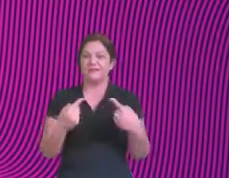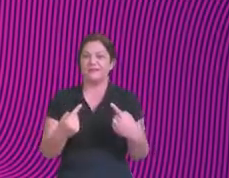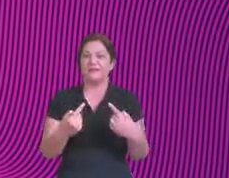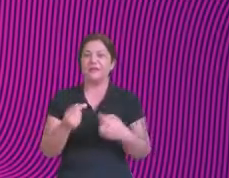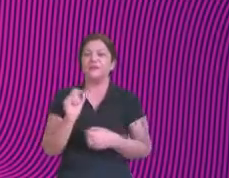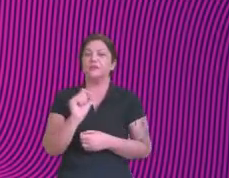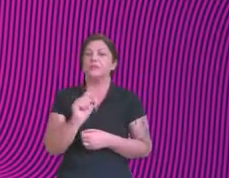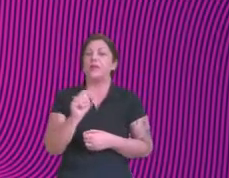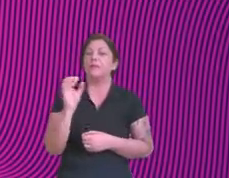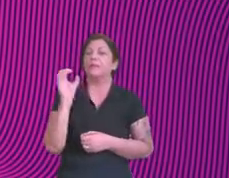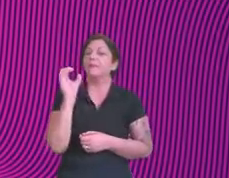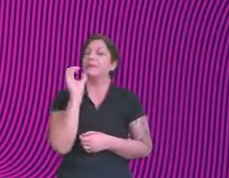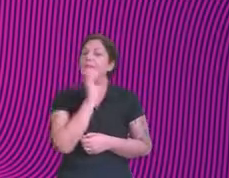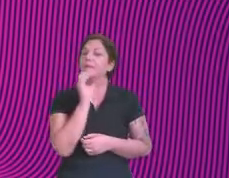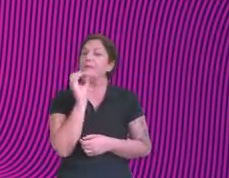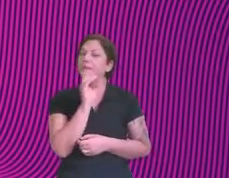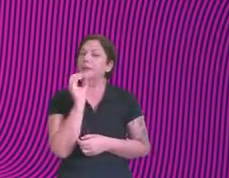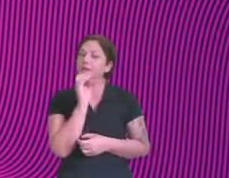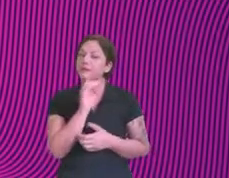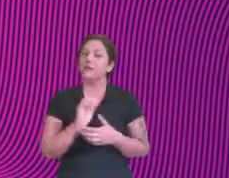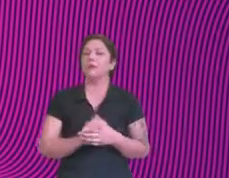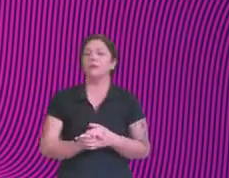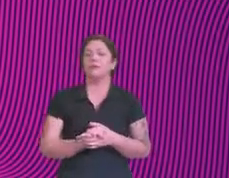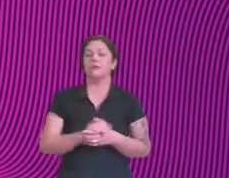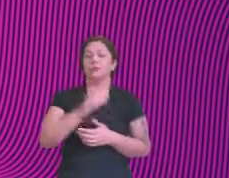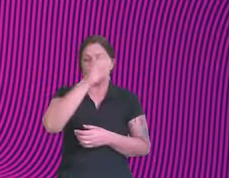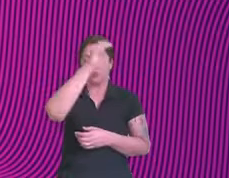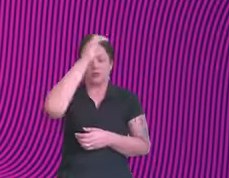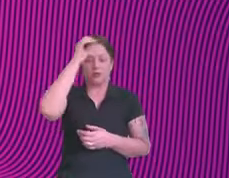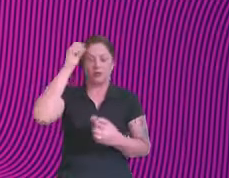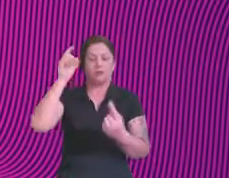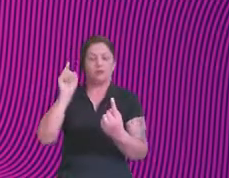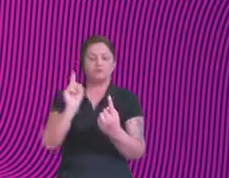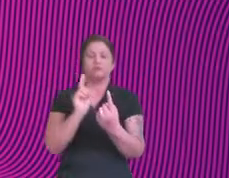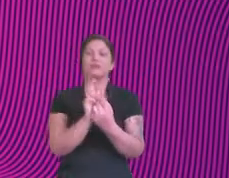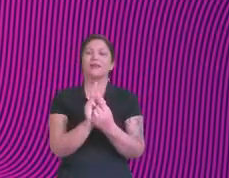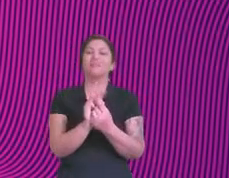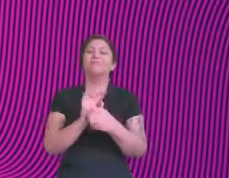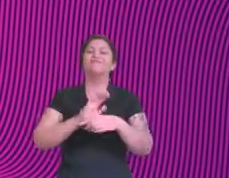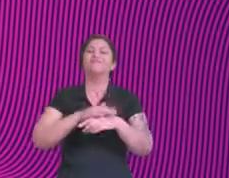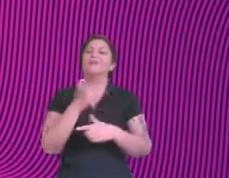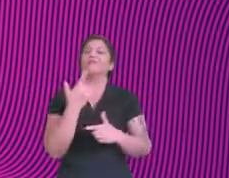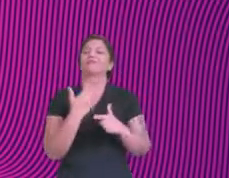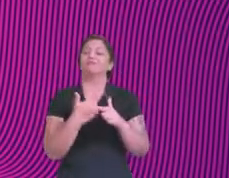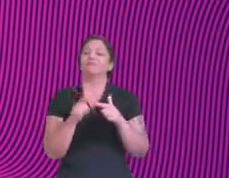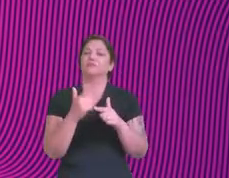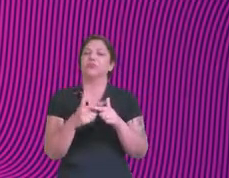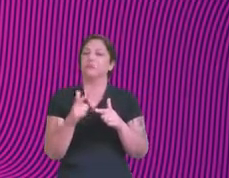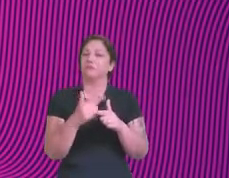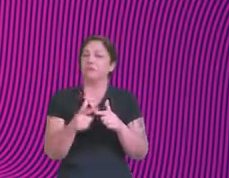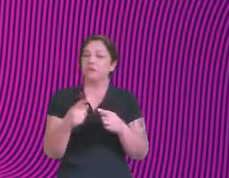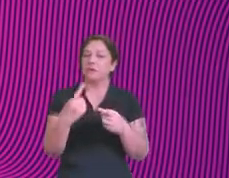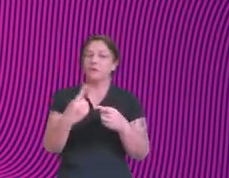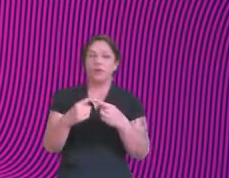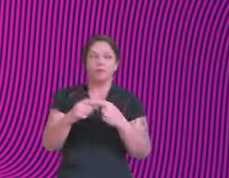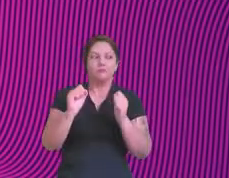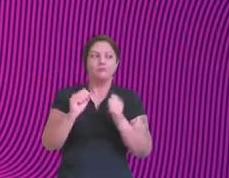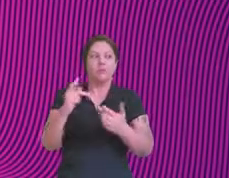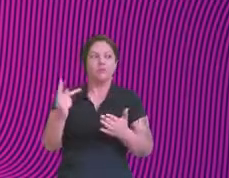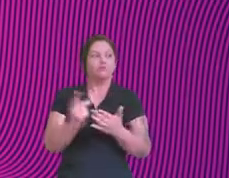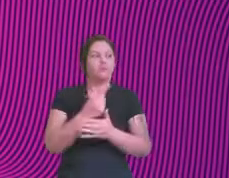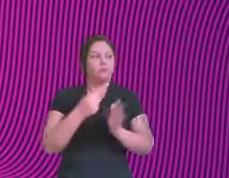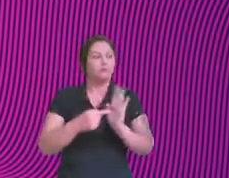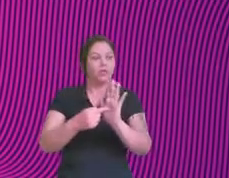mais rápida e às vezes o paciente também mais debilitado. Então, para estômago, parece que isso pode se demonstrar. Para